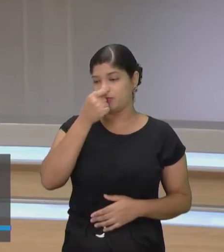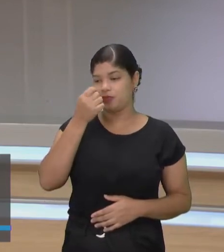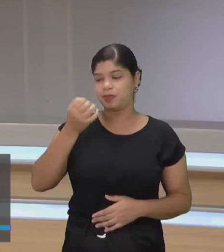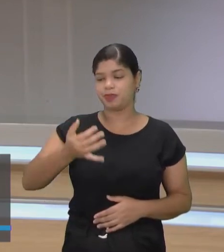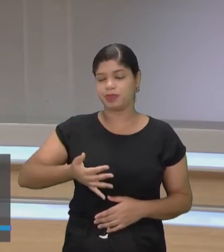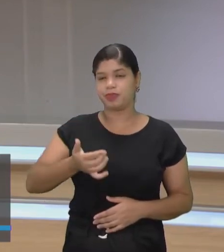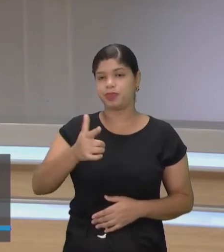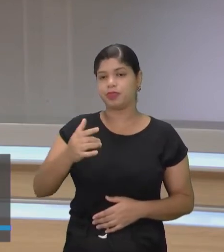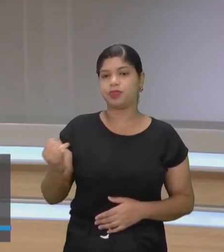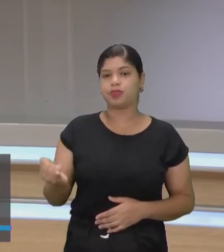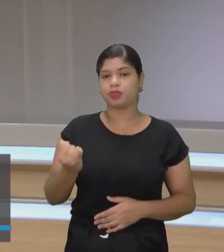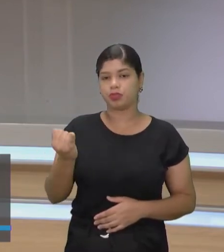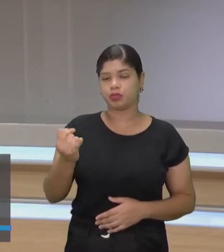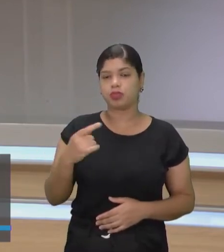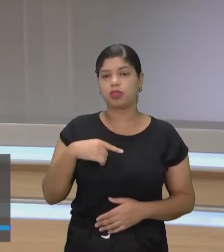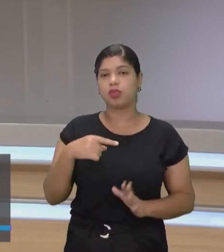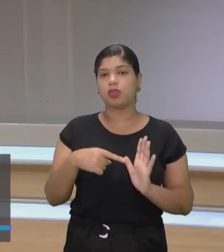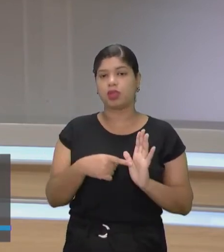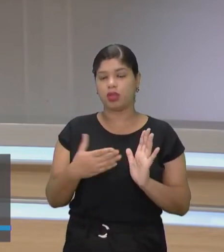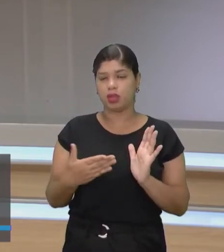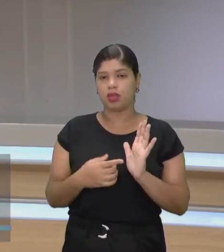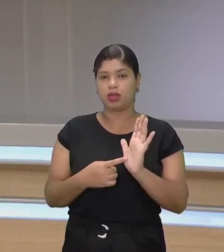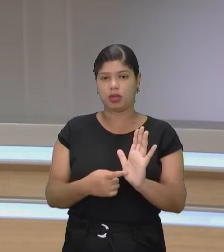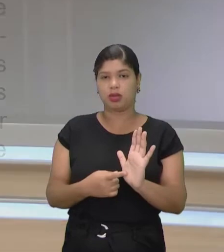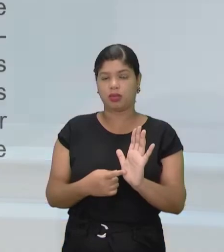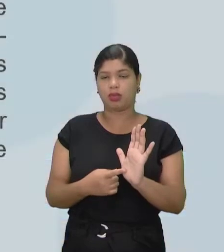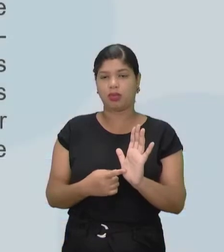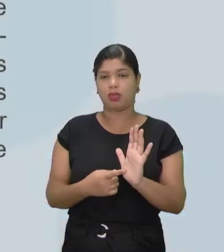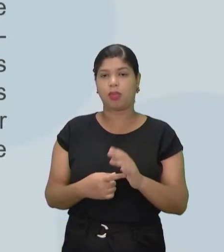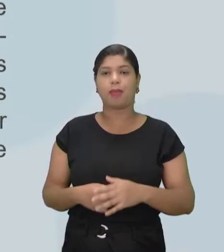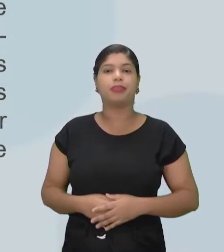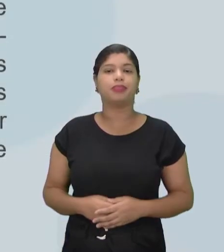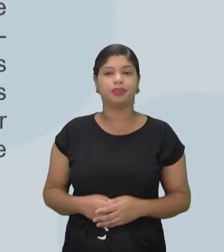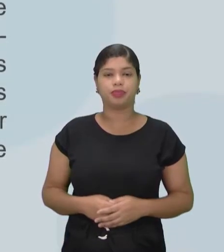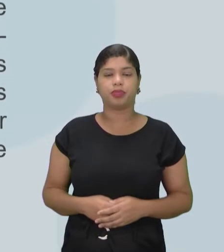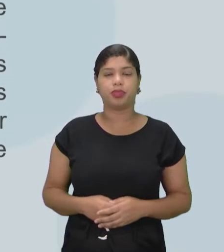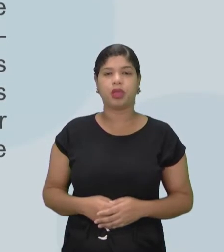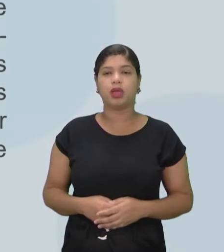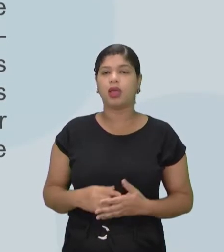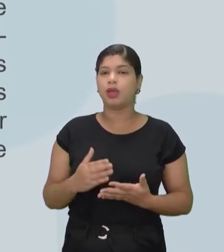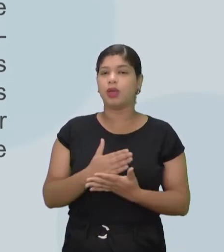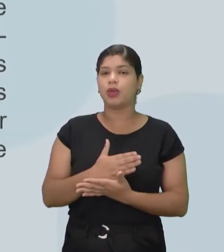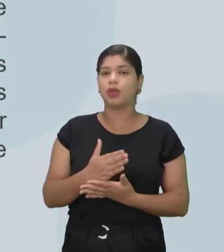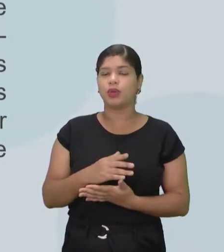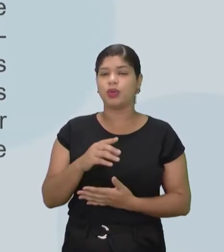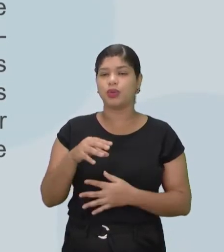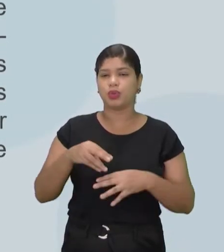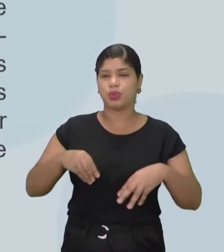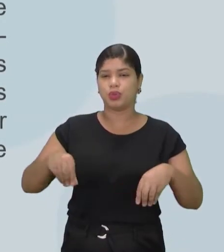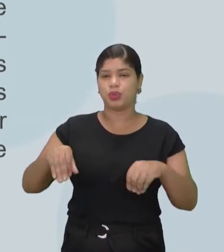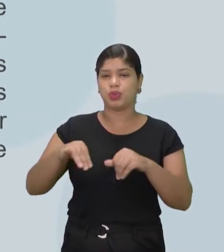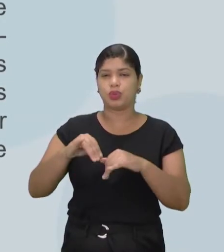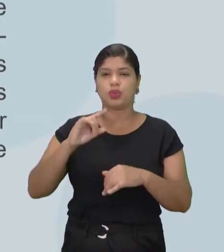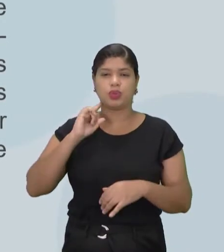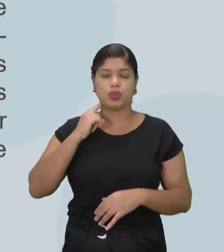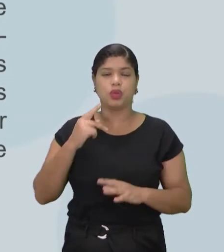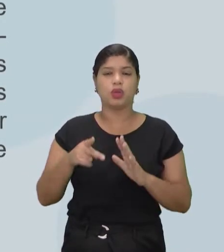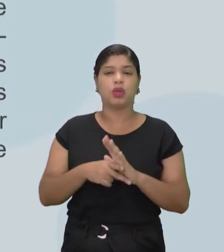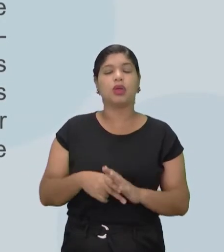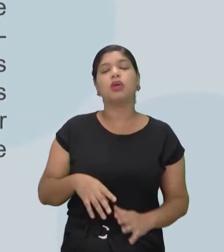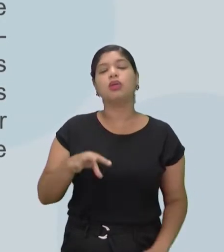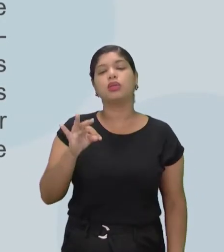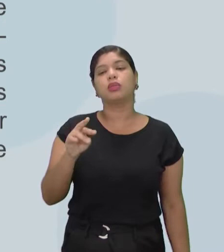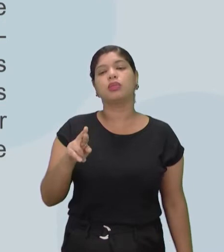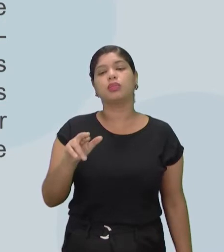importante no textinho, que é exatamente o que está aparecendo no slide para vocês agora, que é os resíduos sólidos de serviço da saúde, que é o